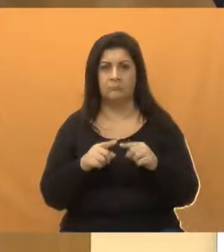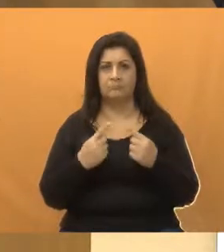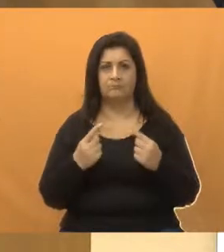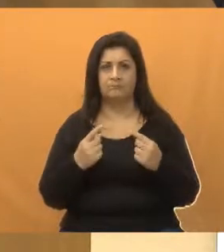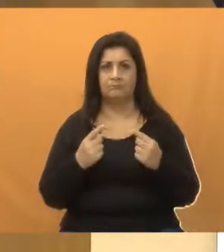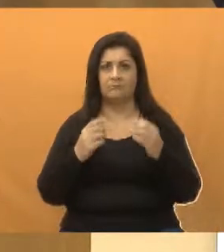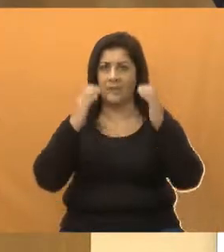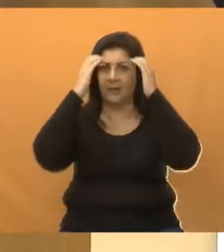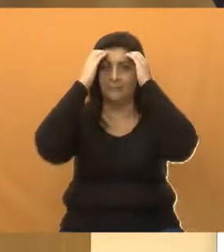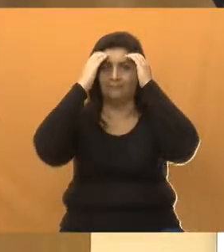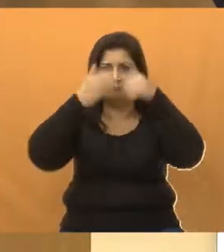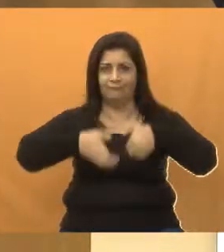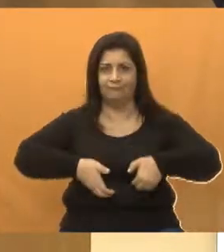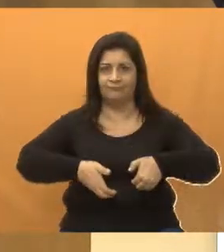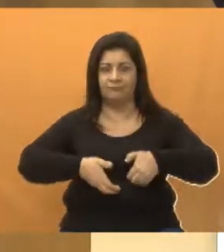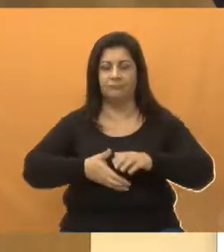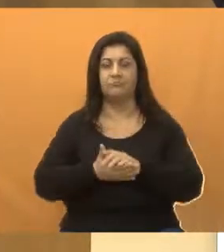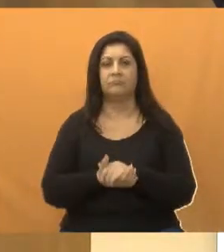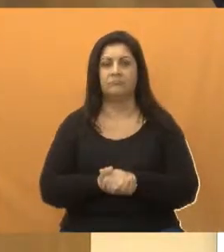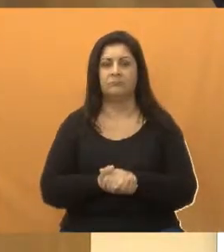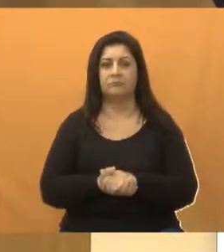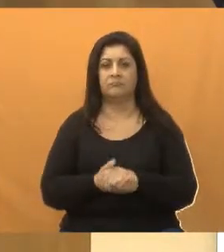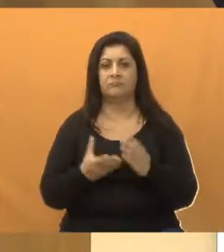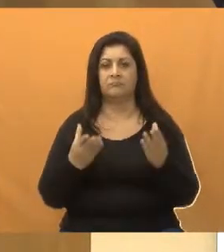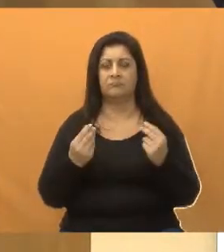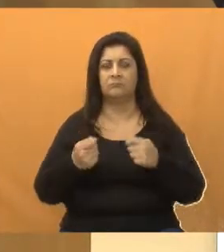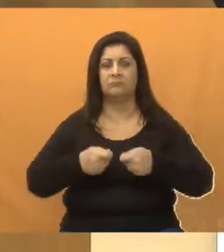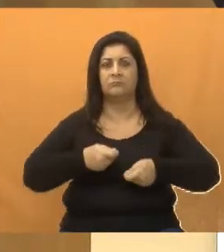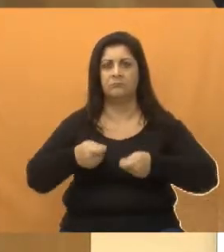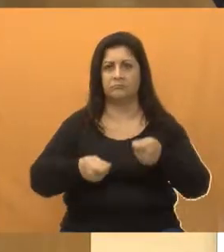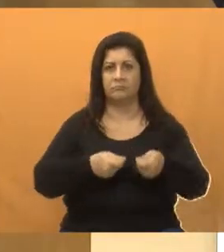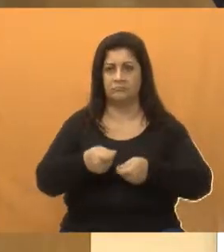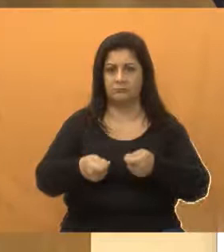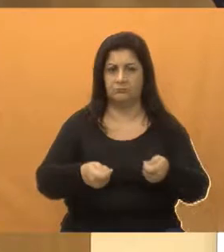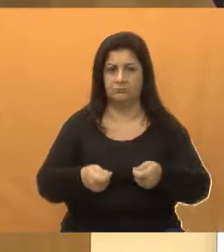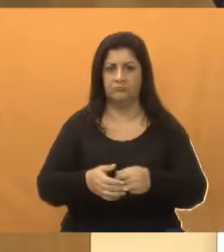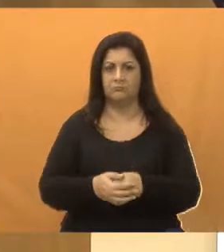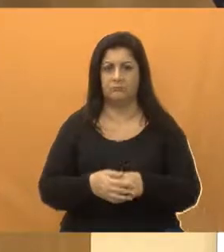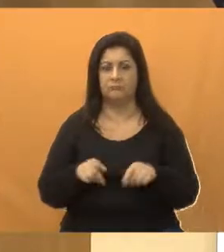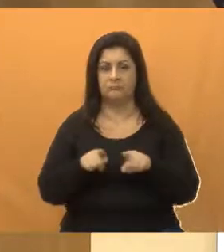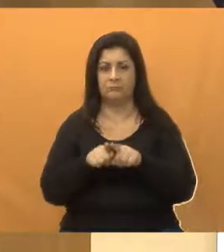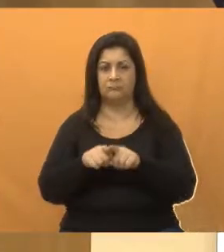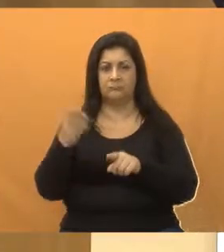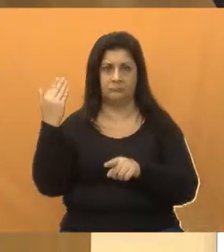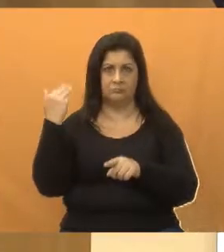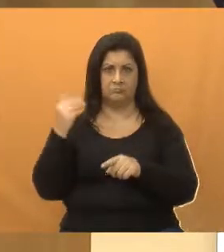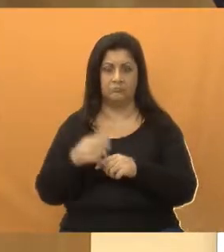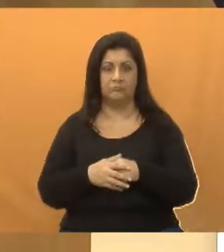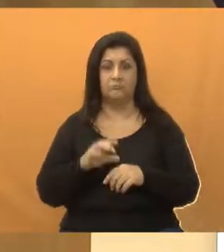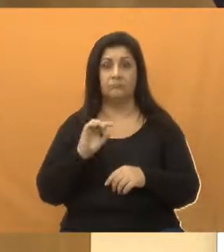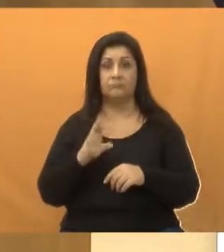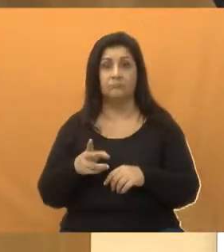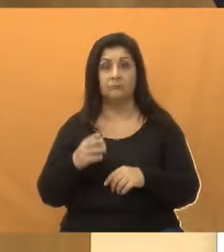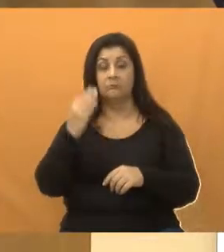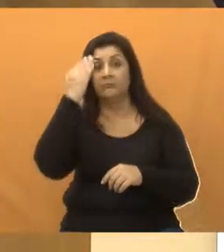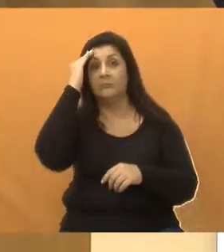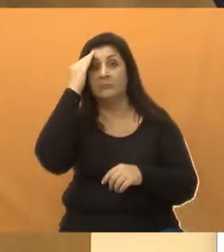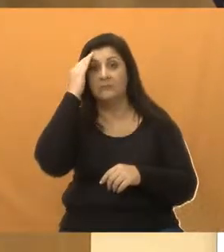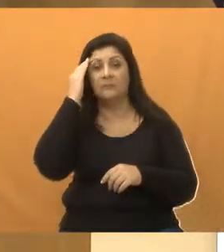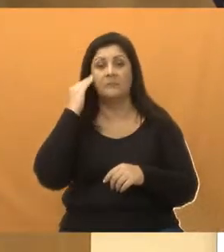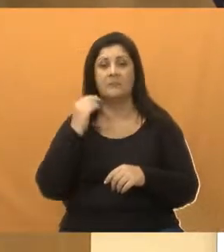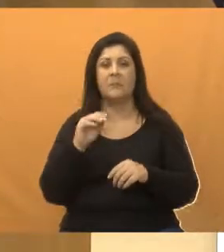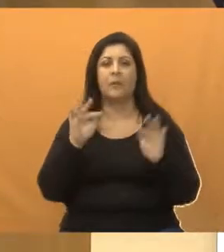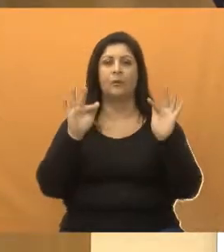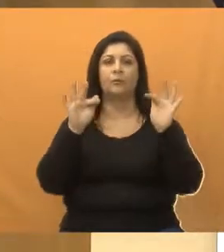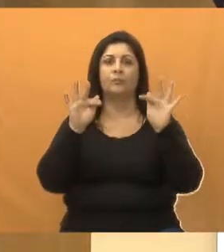cumprido, diga-se de passagem. Muitas administrações, inclusive a nossa, só foi descobrir isso quase